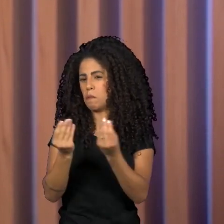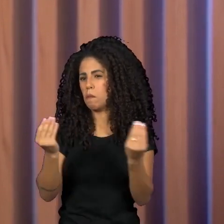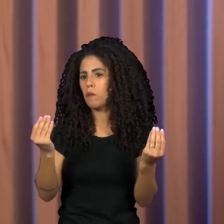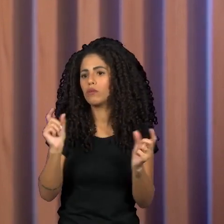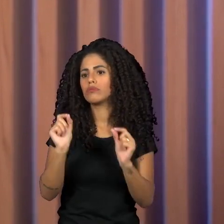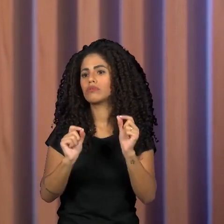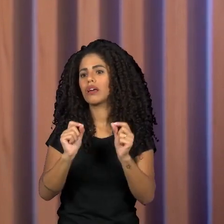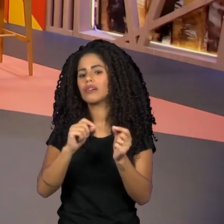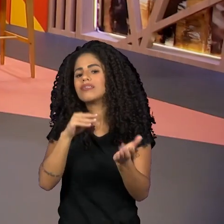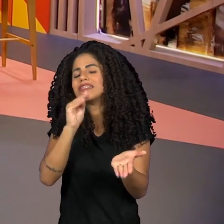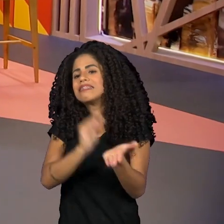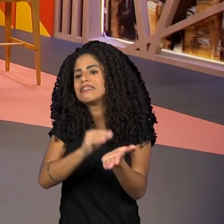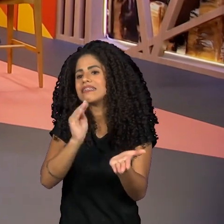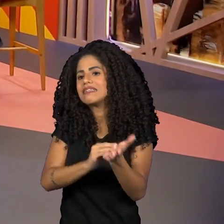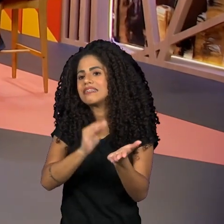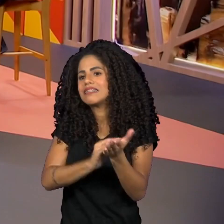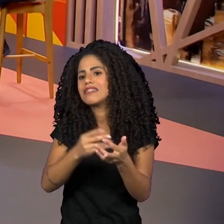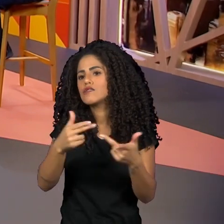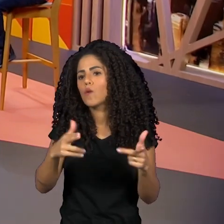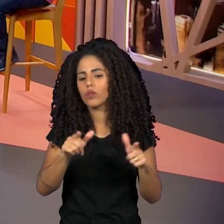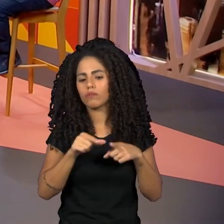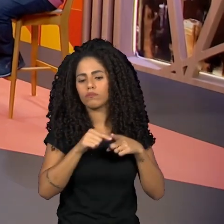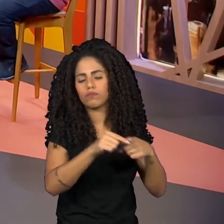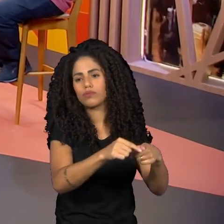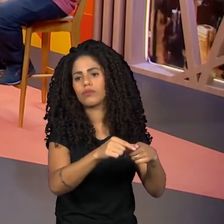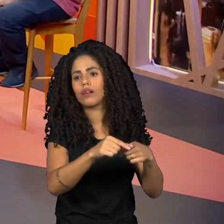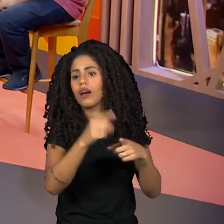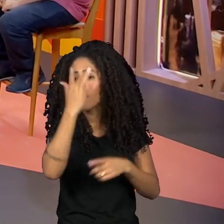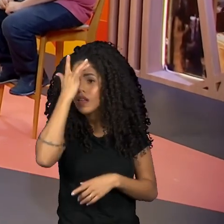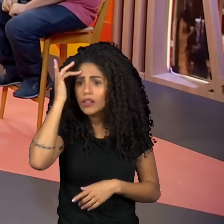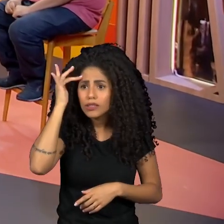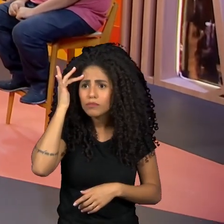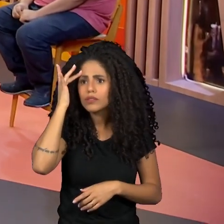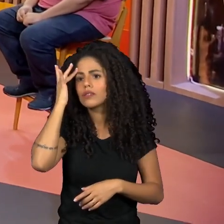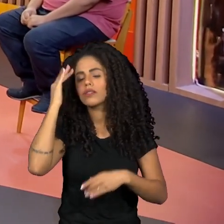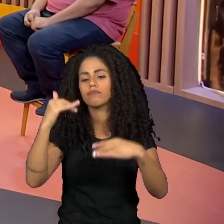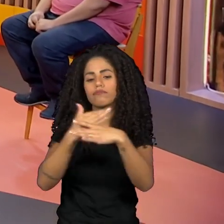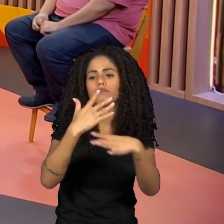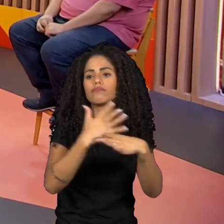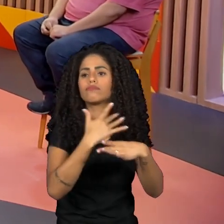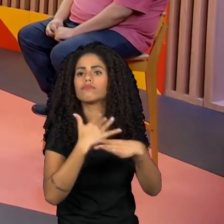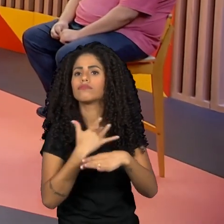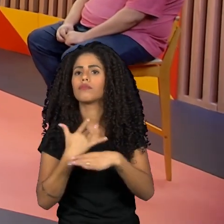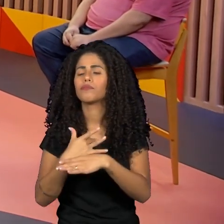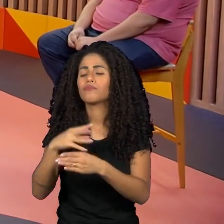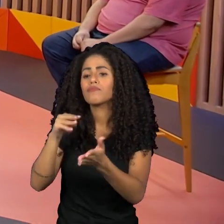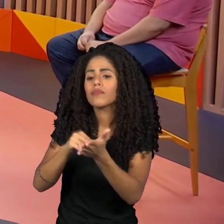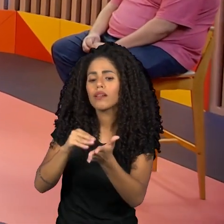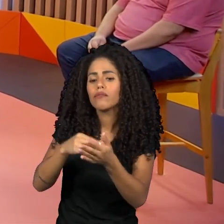faltas, de ausências construídas nas periferias. As pessoas estão no extremo da cidade, vivendo a ausência